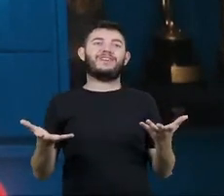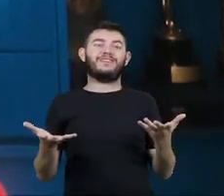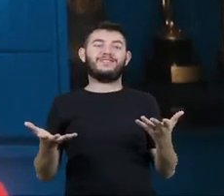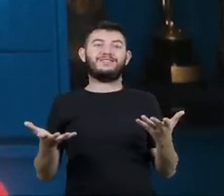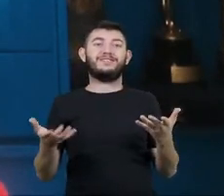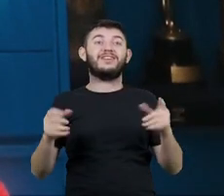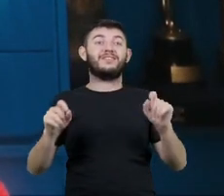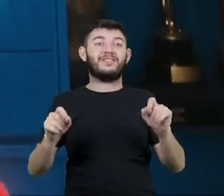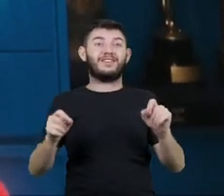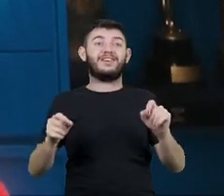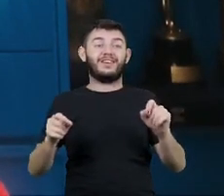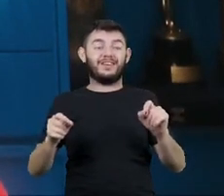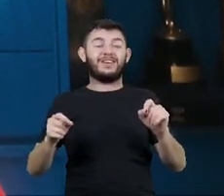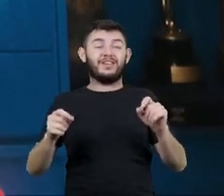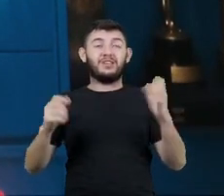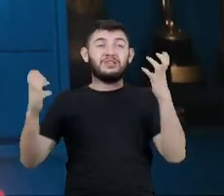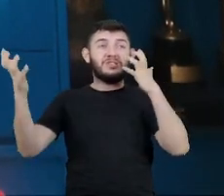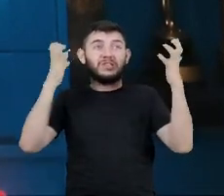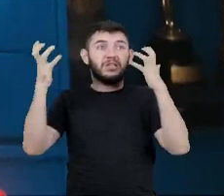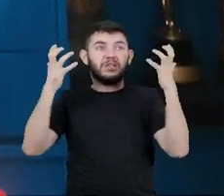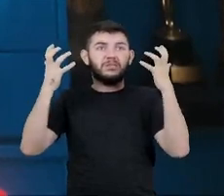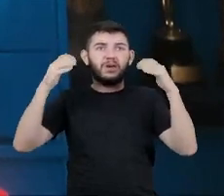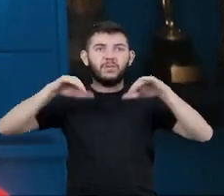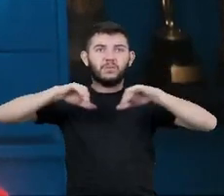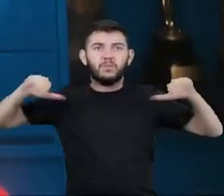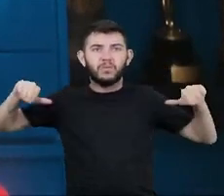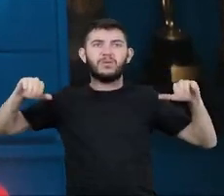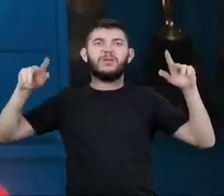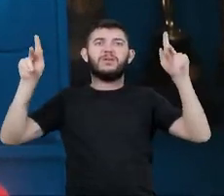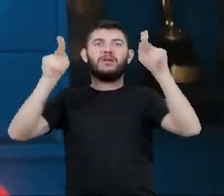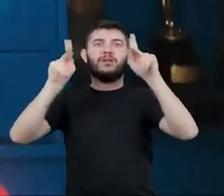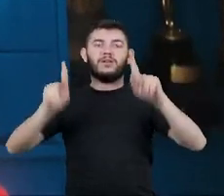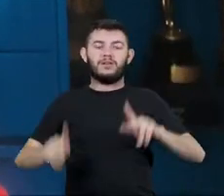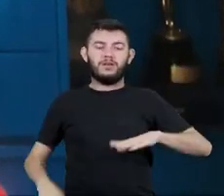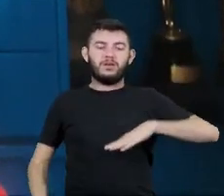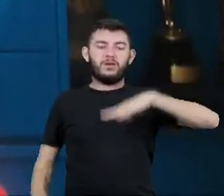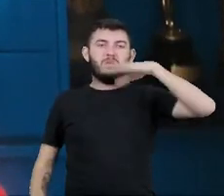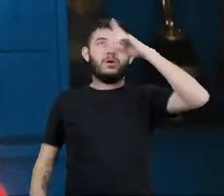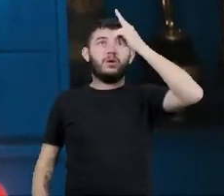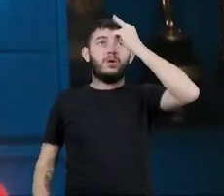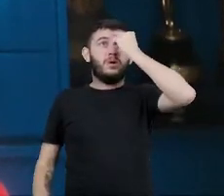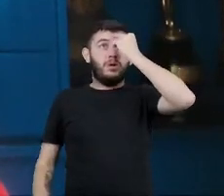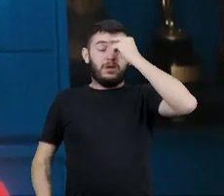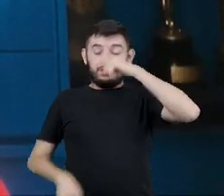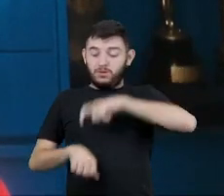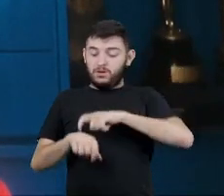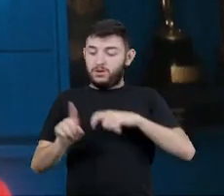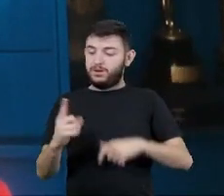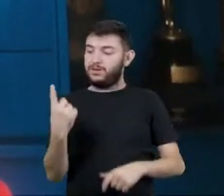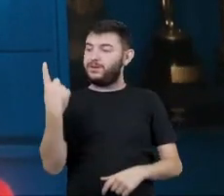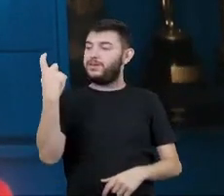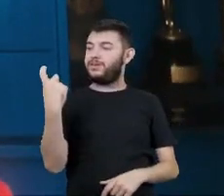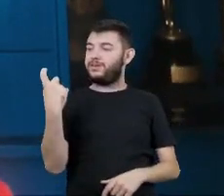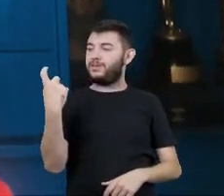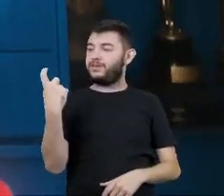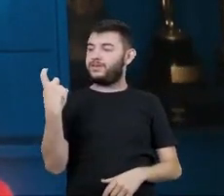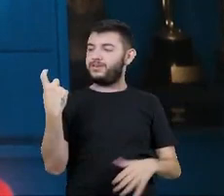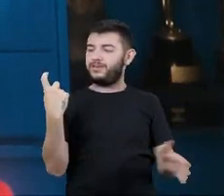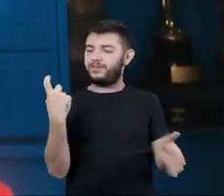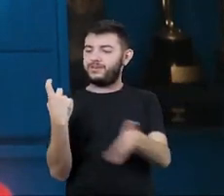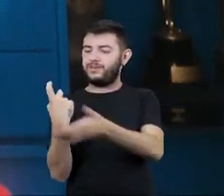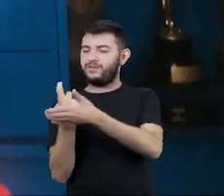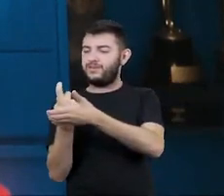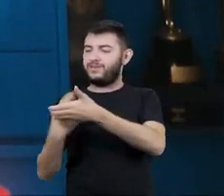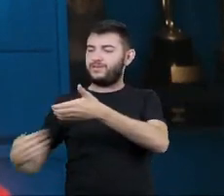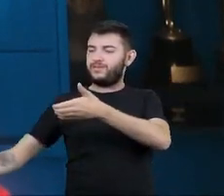impera. É quando se está sozinho que um abraço tem valor. Repare que é no frio